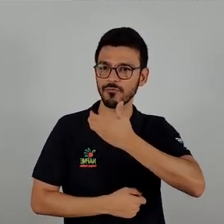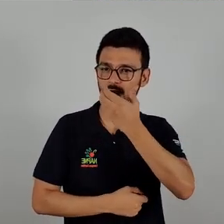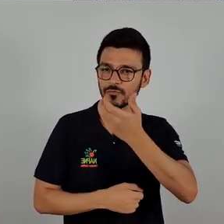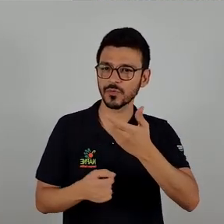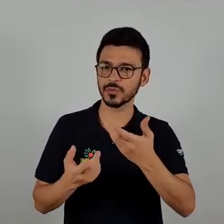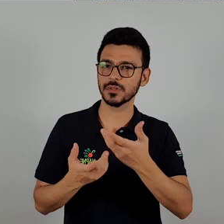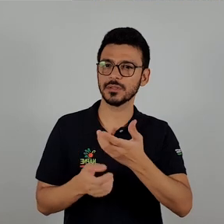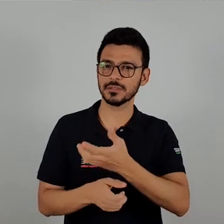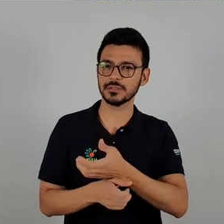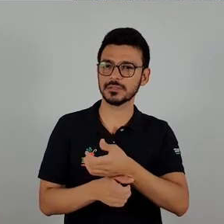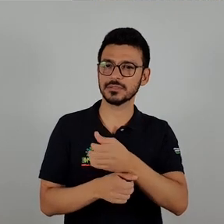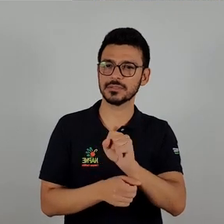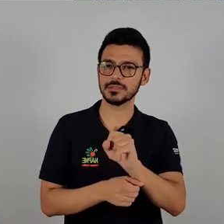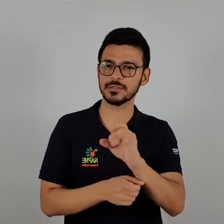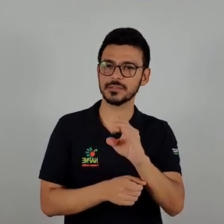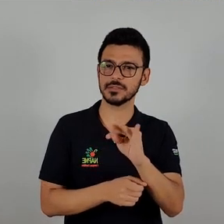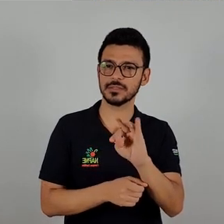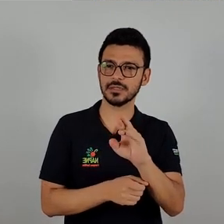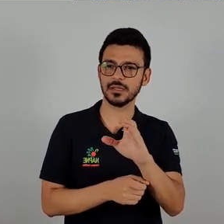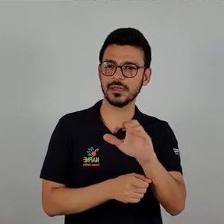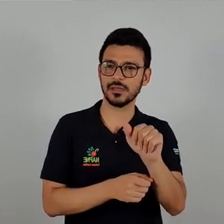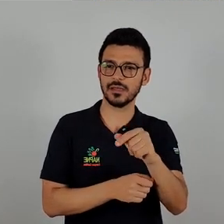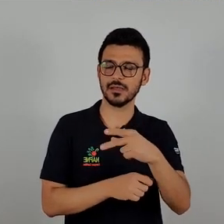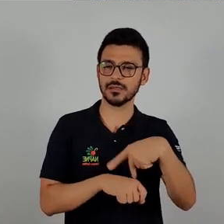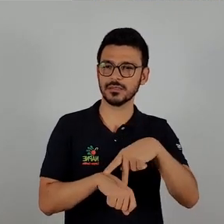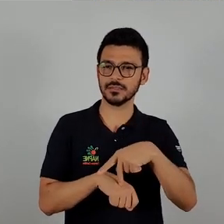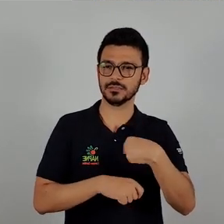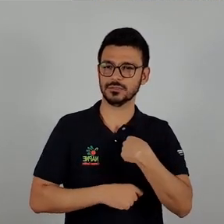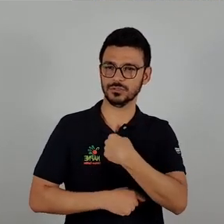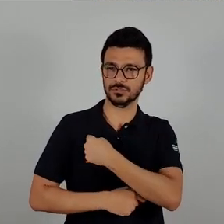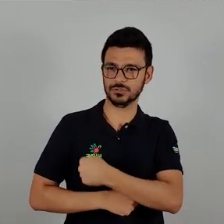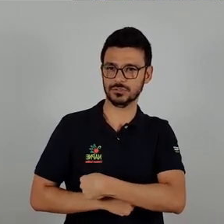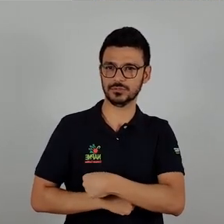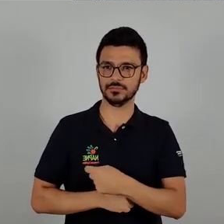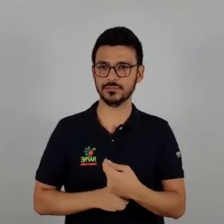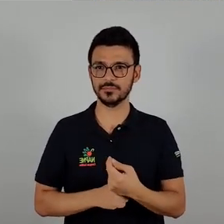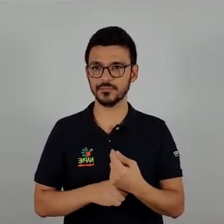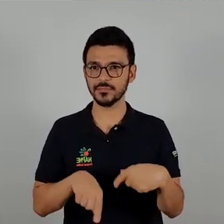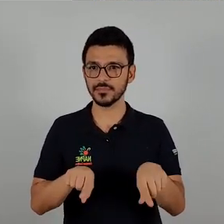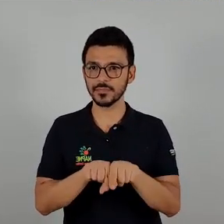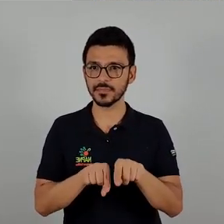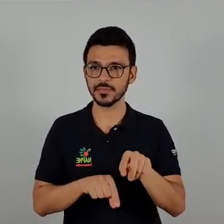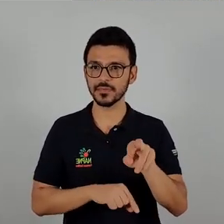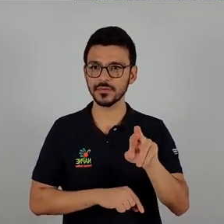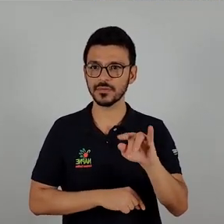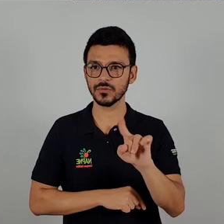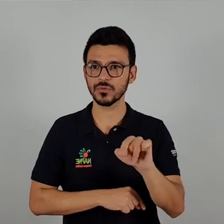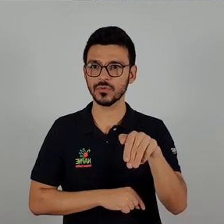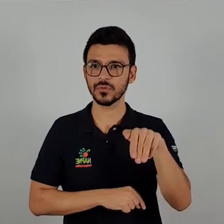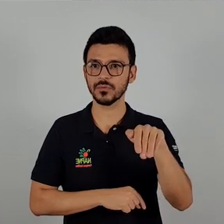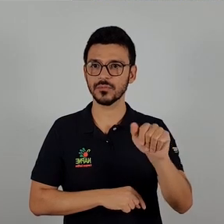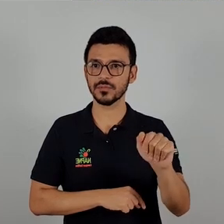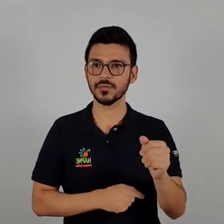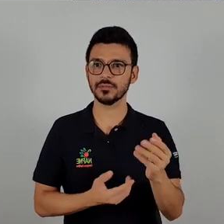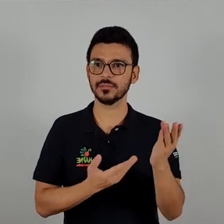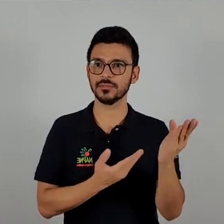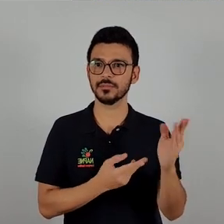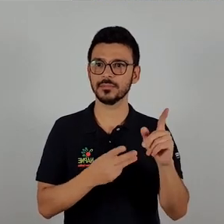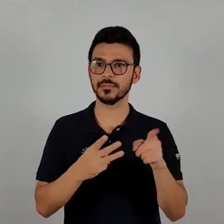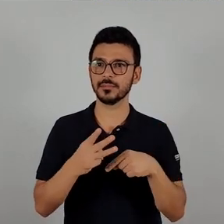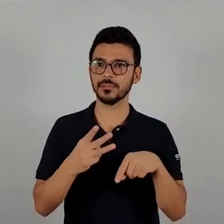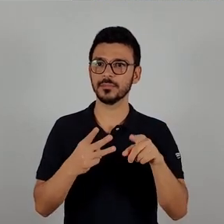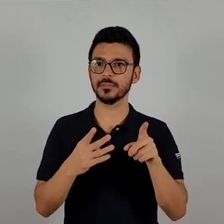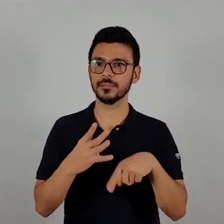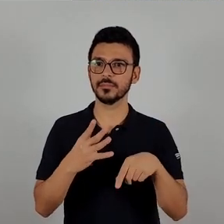retículo da casca, aquela parte de dentro da casquinha da fruta cítrica, pode ser laranja, A raiz da Peonia alba, que chama-se